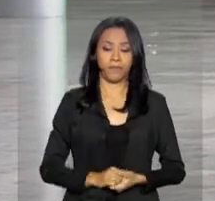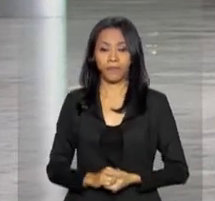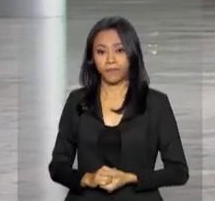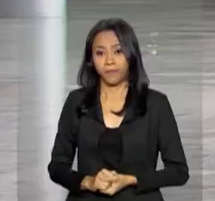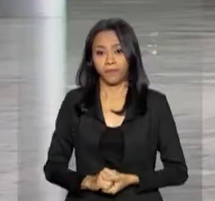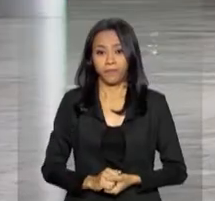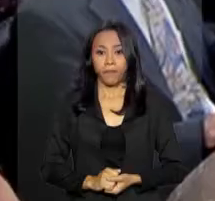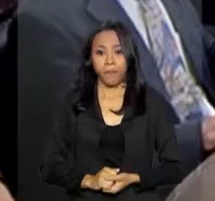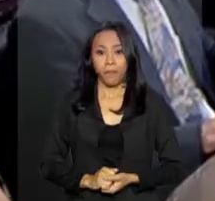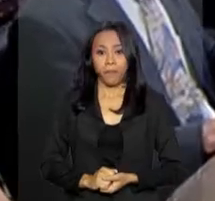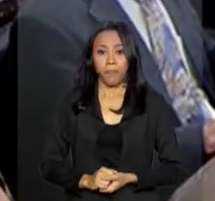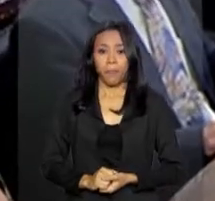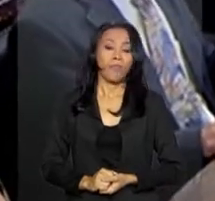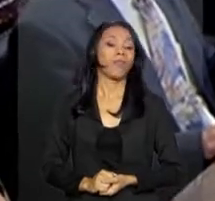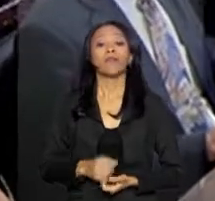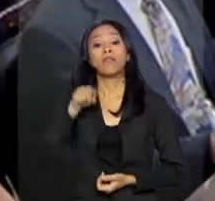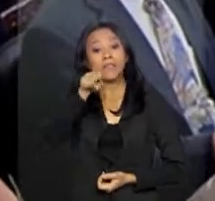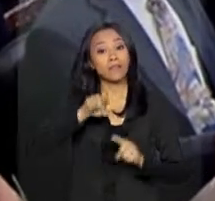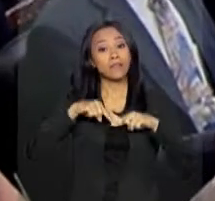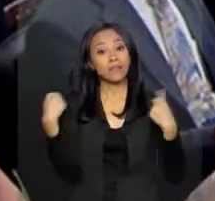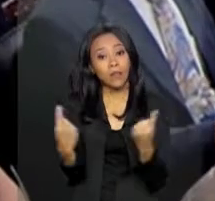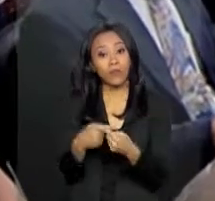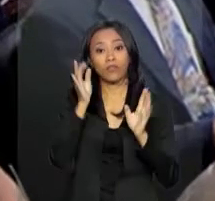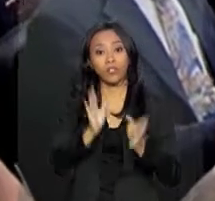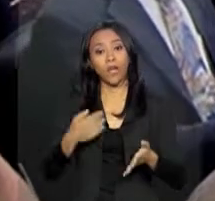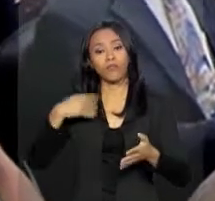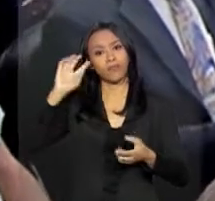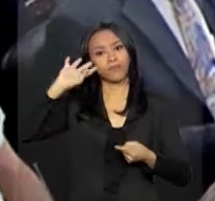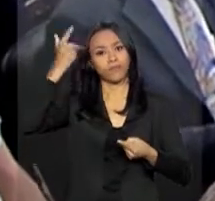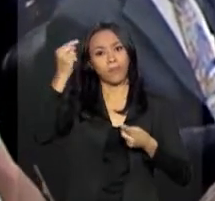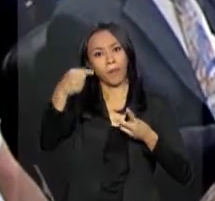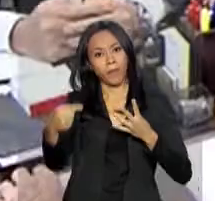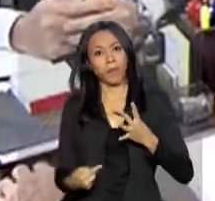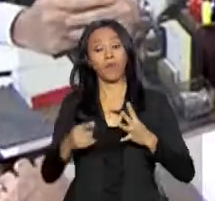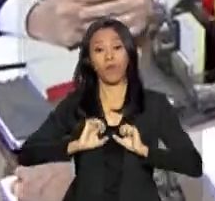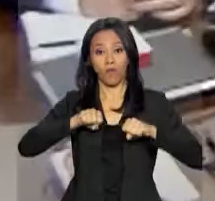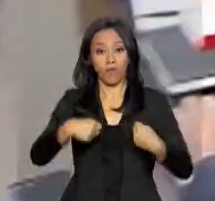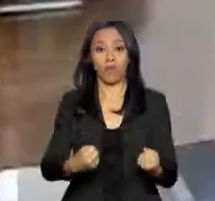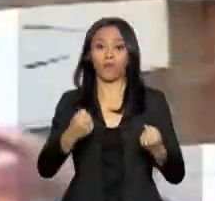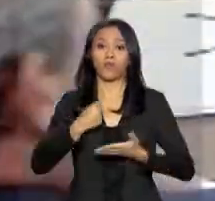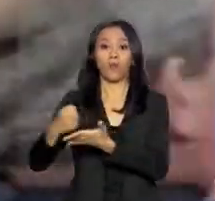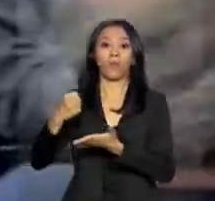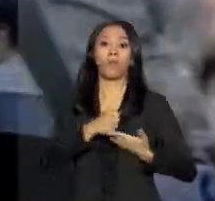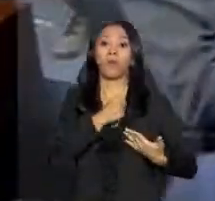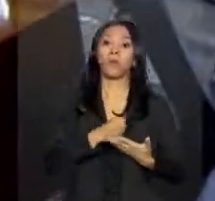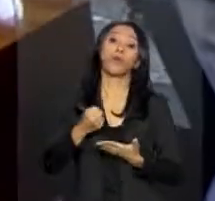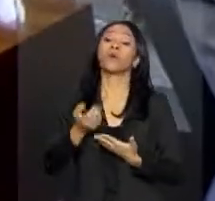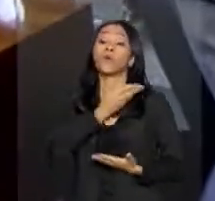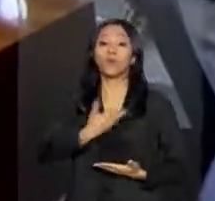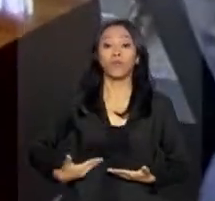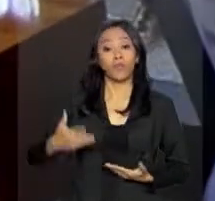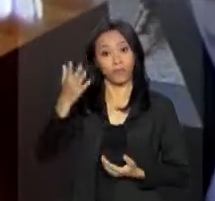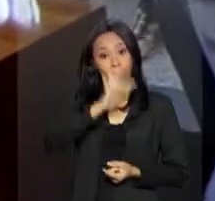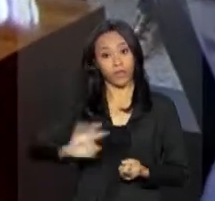Neto. Na reunião, foi definido um reforço na cooperação entre o governo federal e os estados de